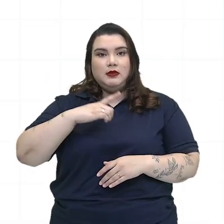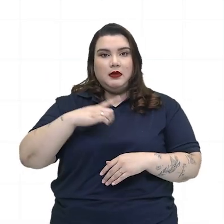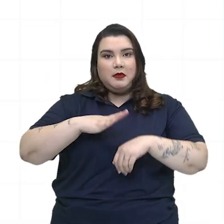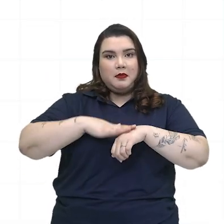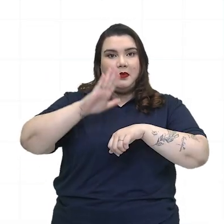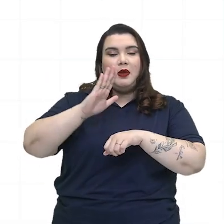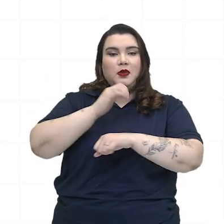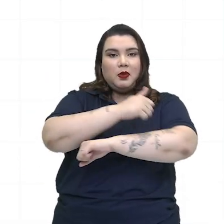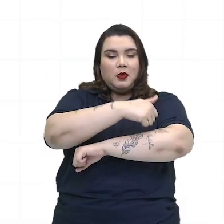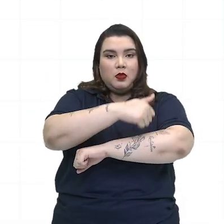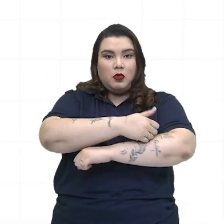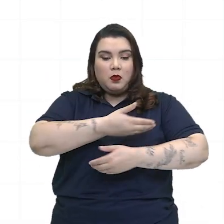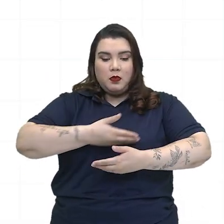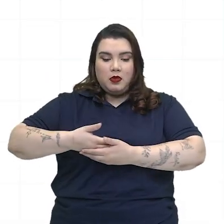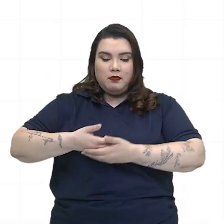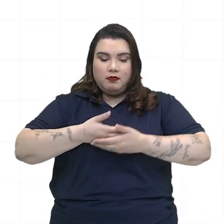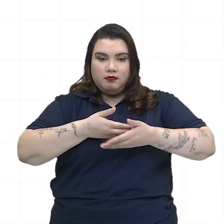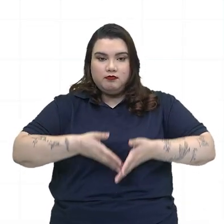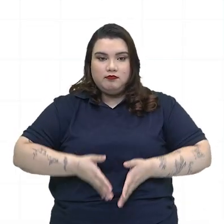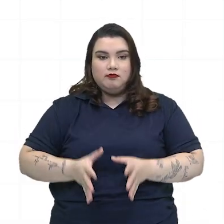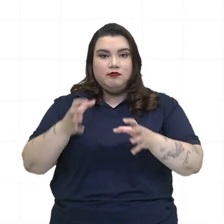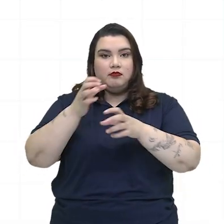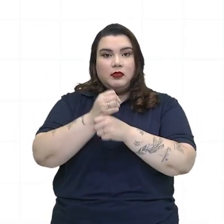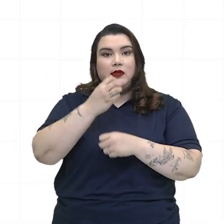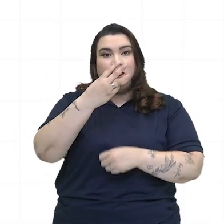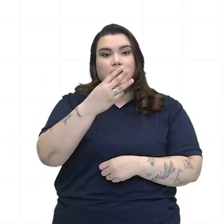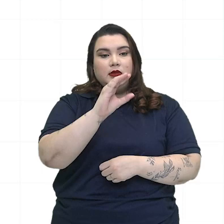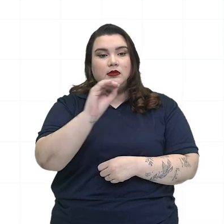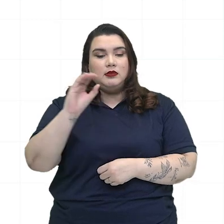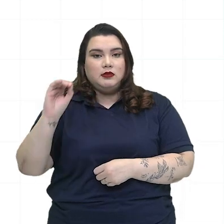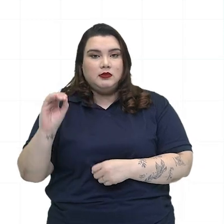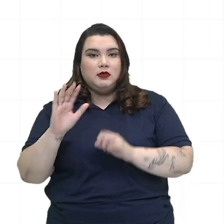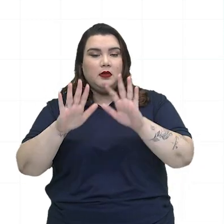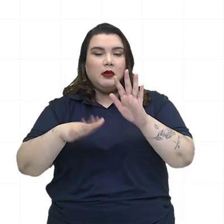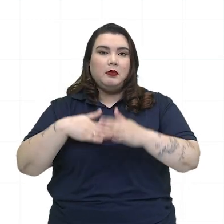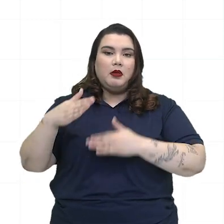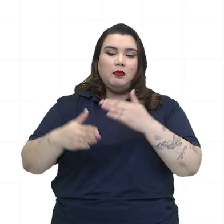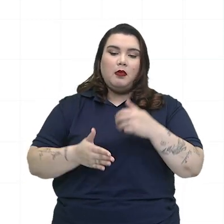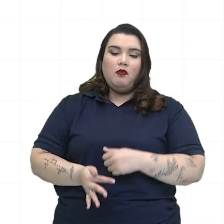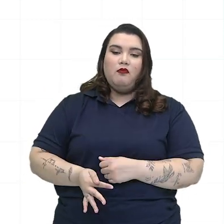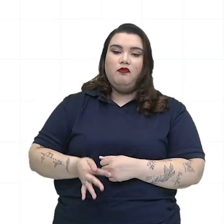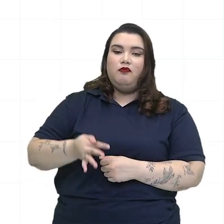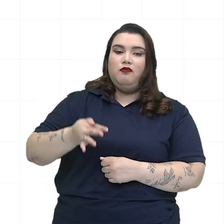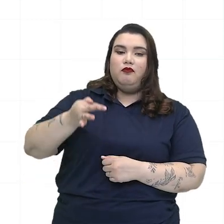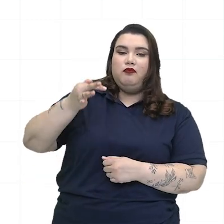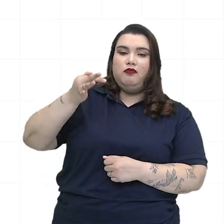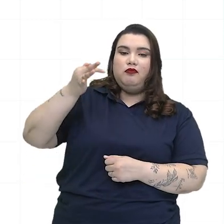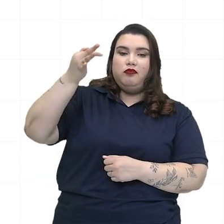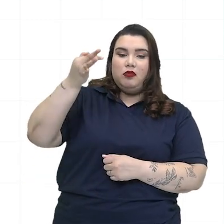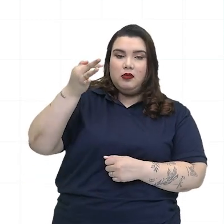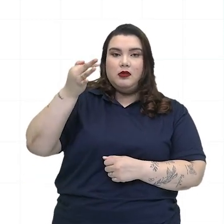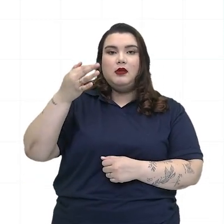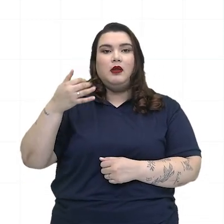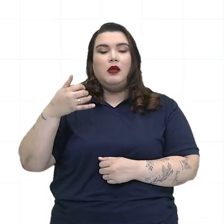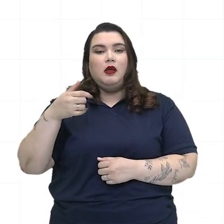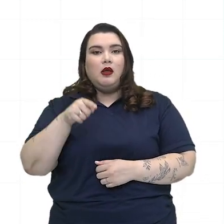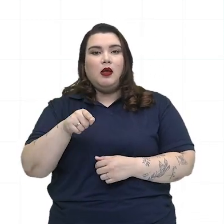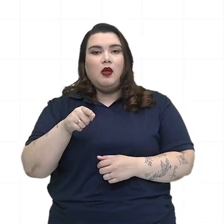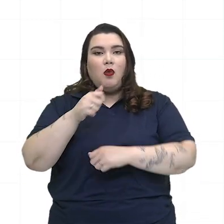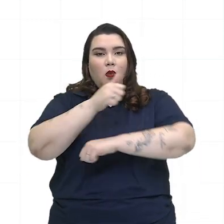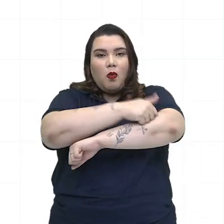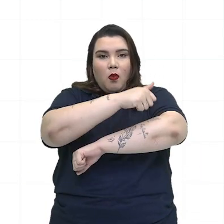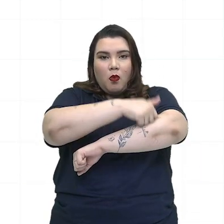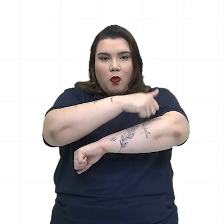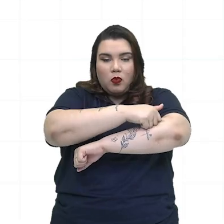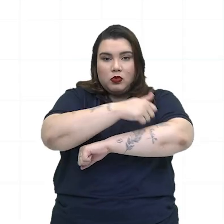isso mesmo, um bebê ao nascer tem 300 ossos. E aí quando a gente vai crescendo, esses ossos pequenininhos,